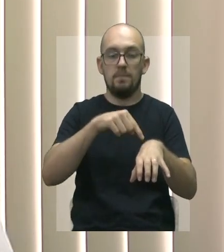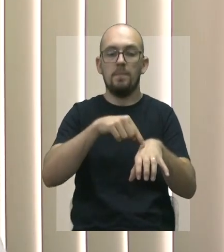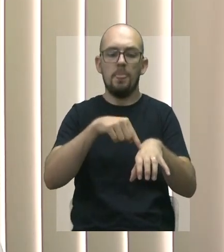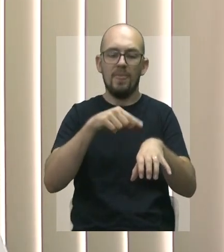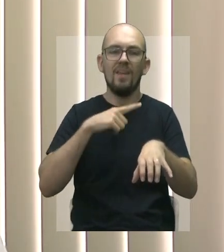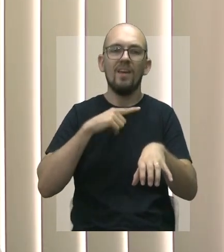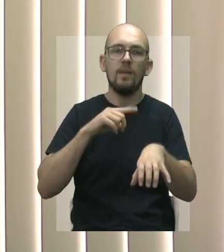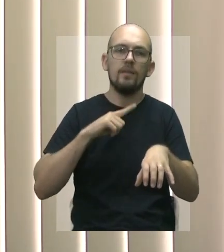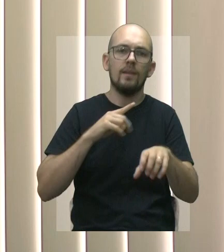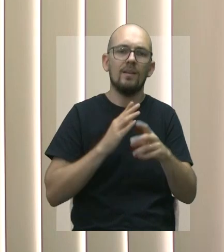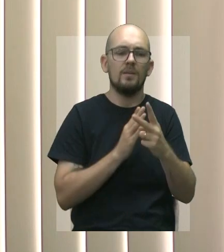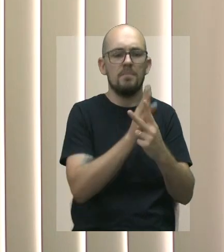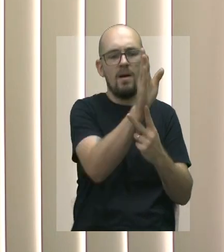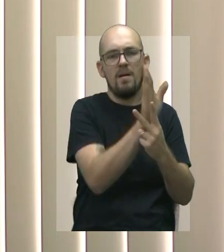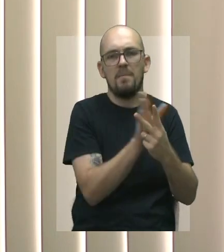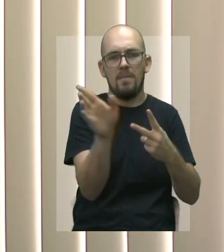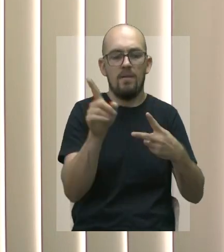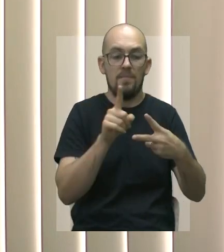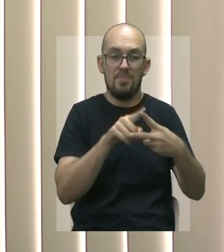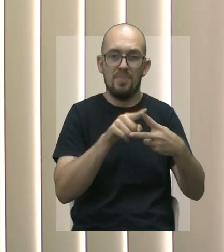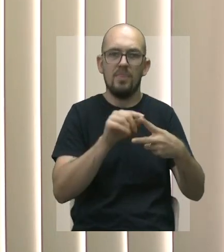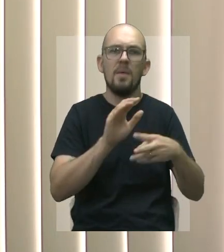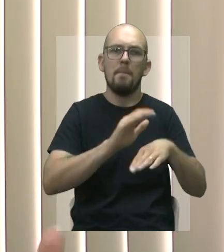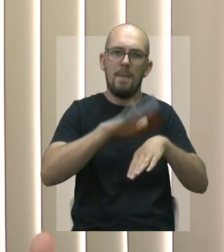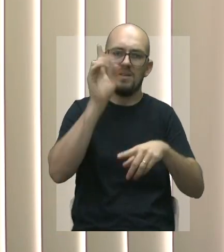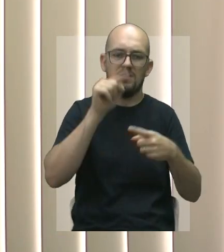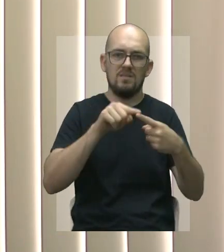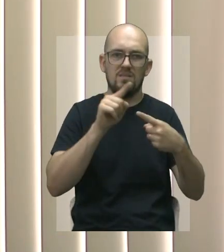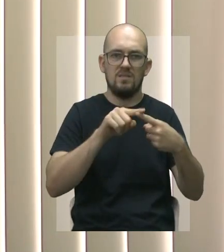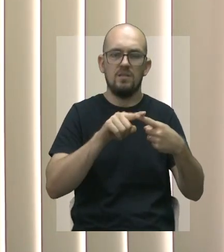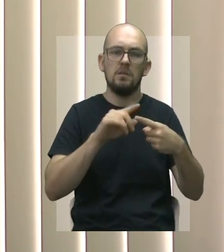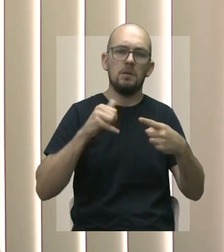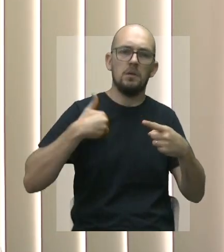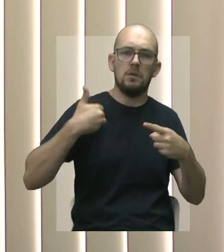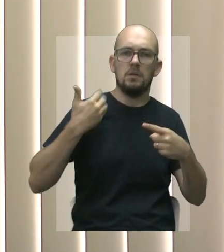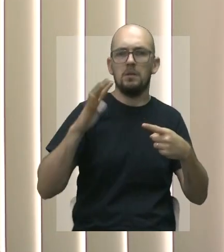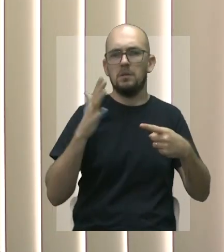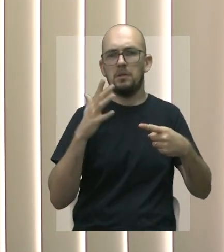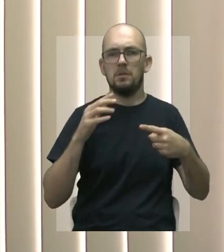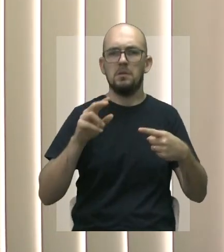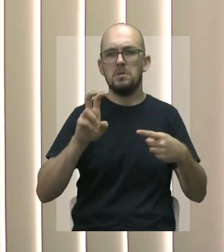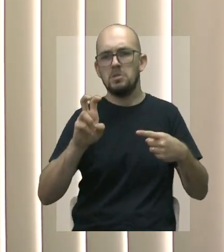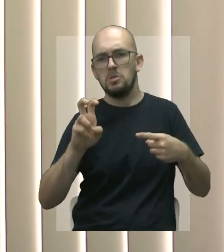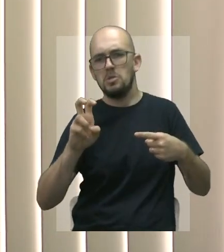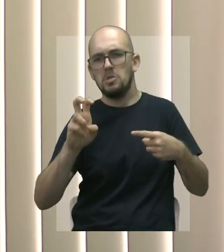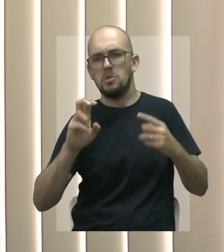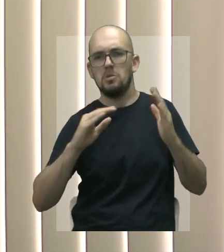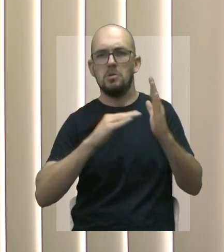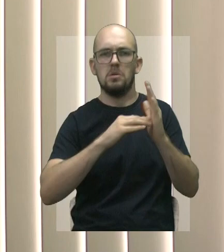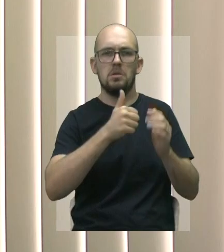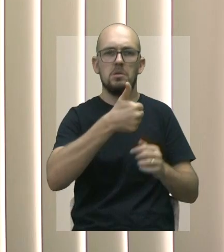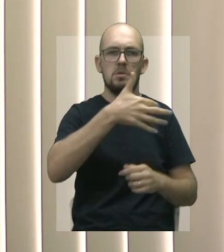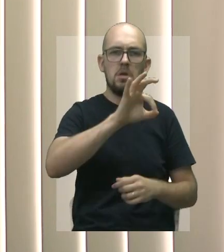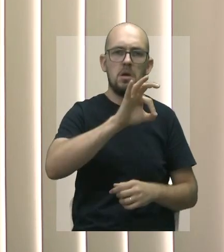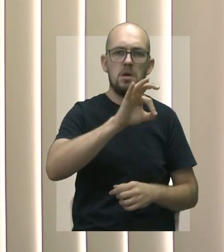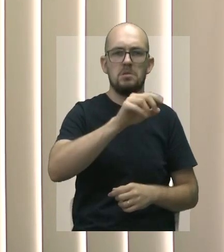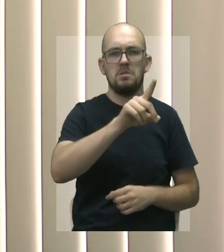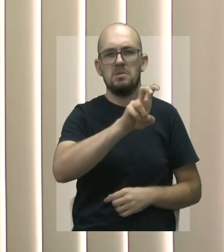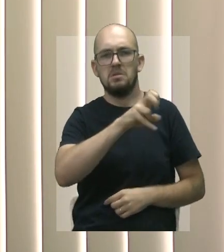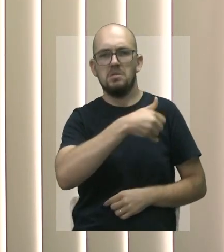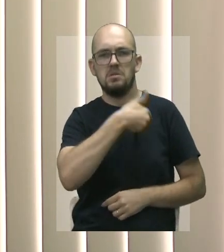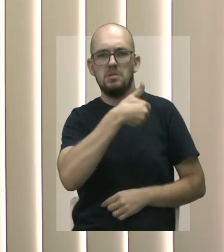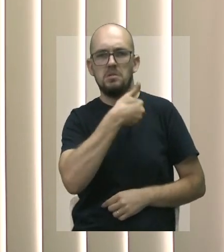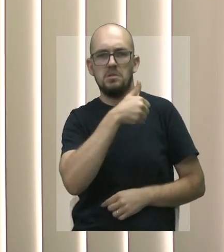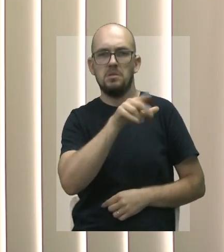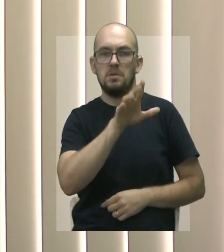tipo Burkitt, que é um dos mais frequentes, geralmente na faixa etária dos 5 aos 10 anos, 15 anos. A forma mais